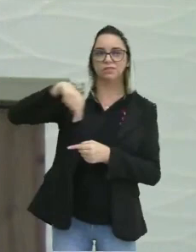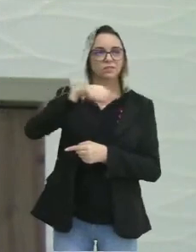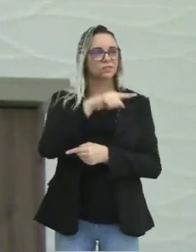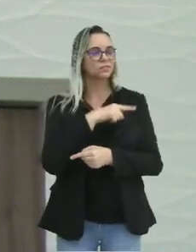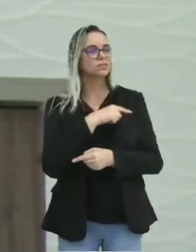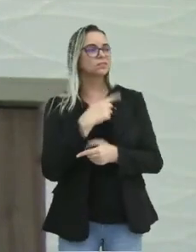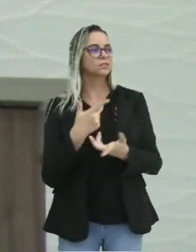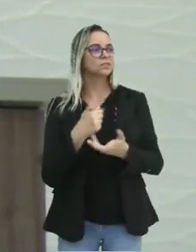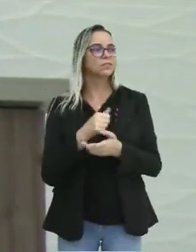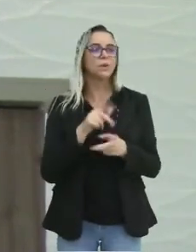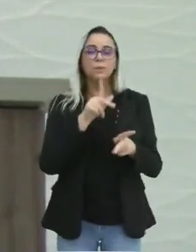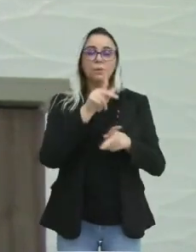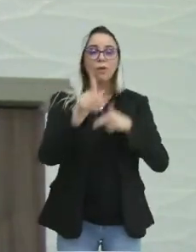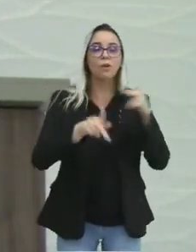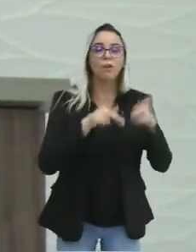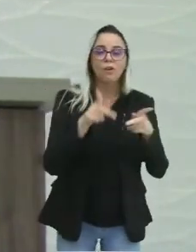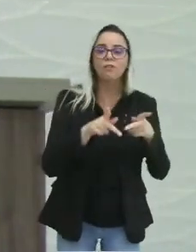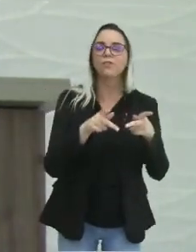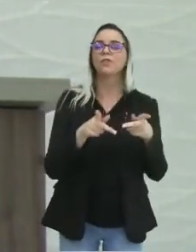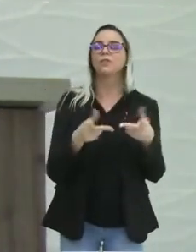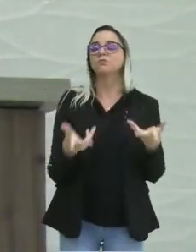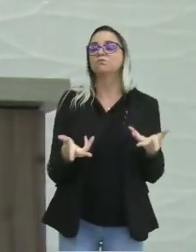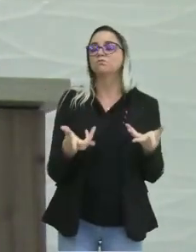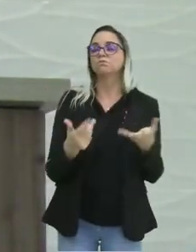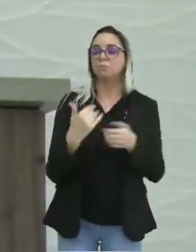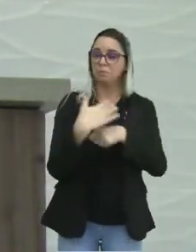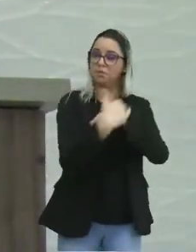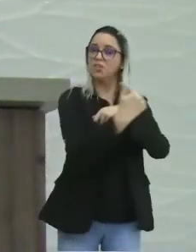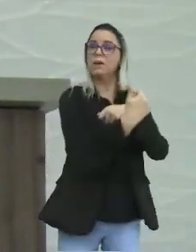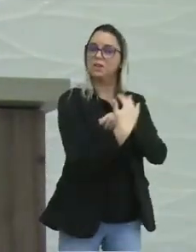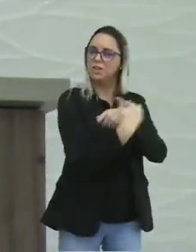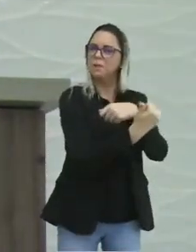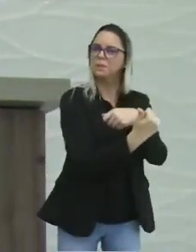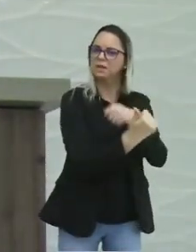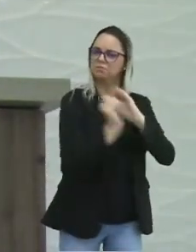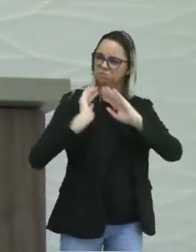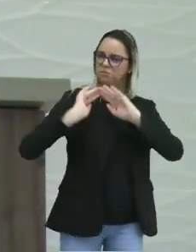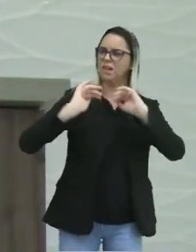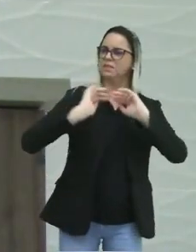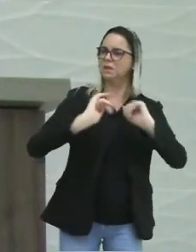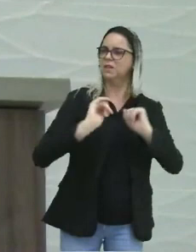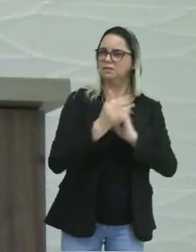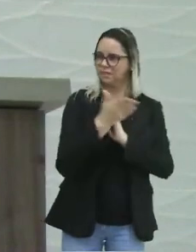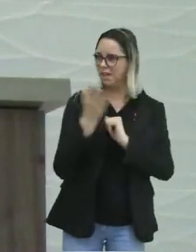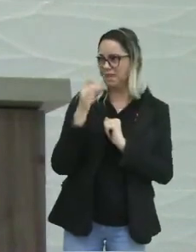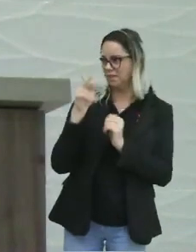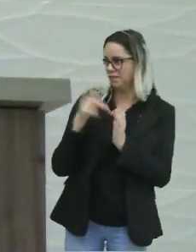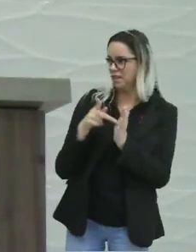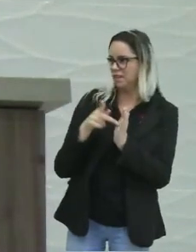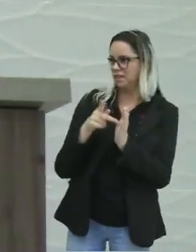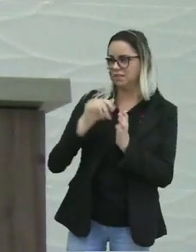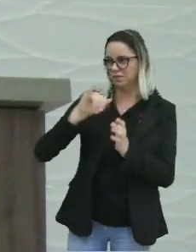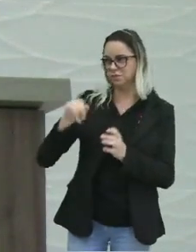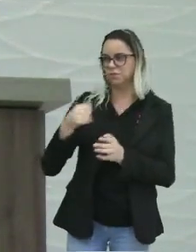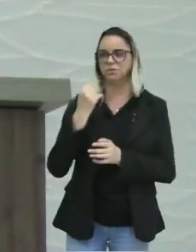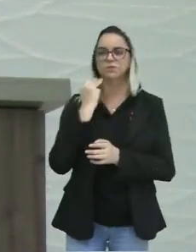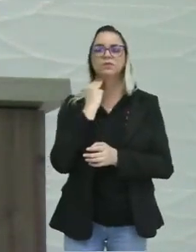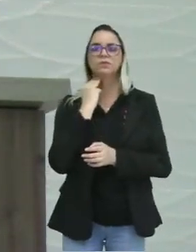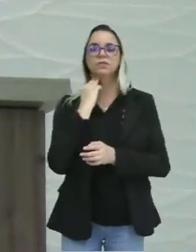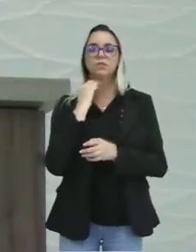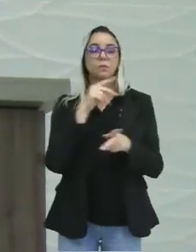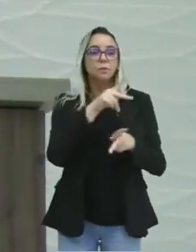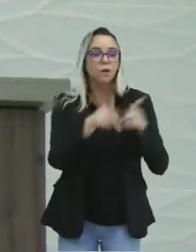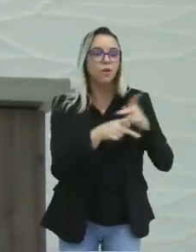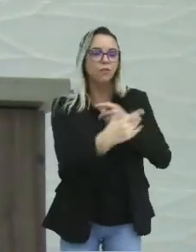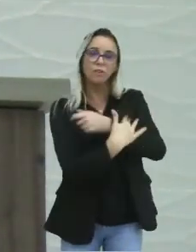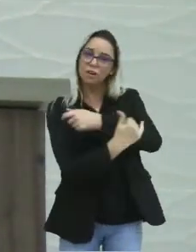que a população pede a gente. Né, vereador João Medeiros? O que a população pede a gente